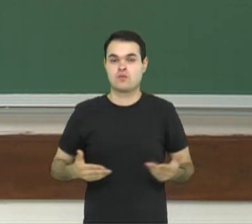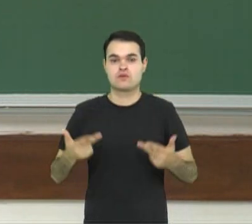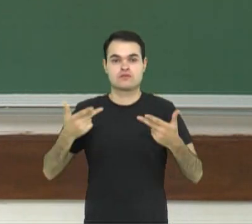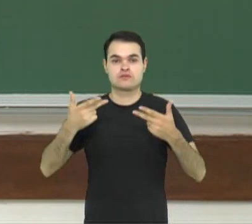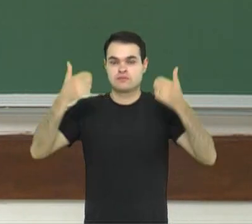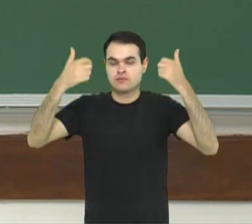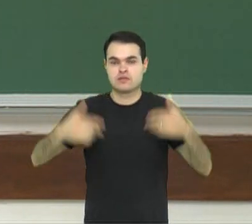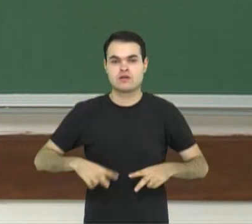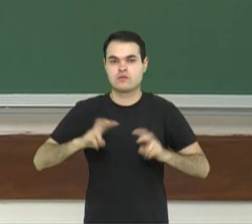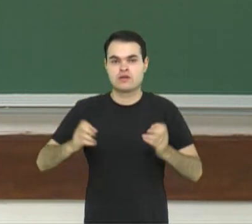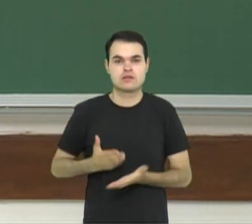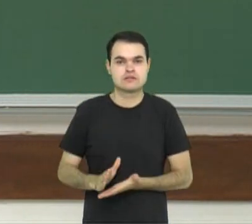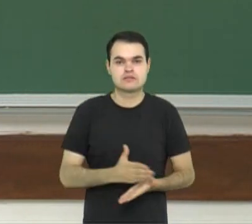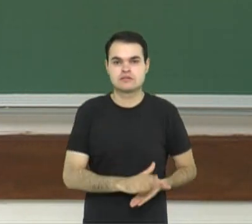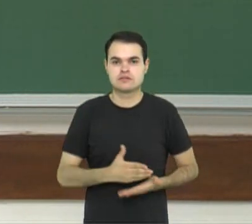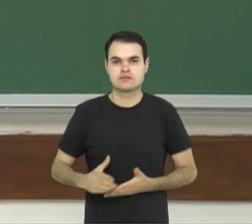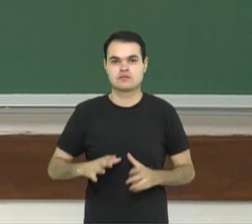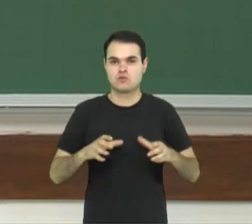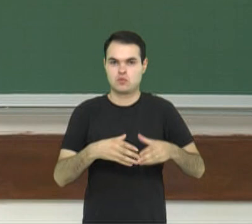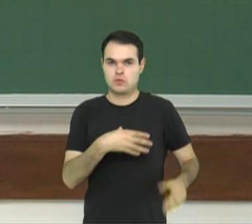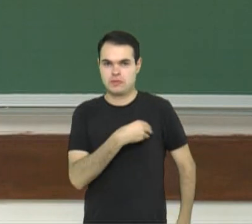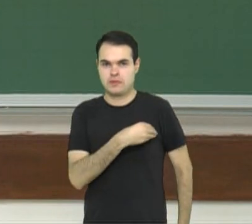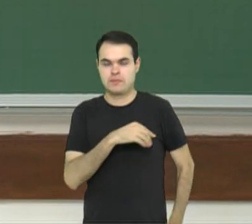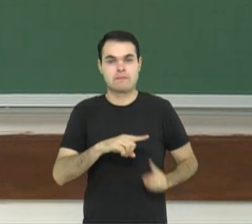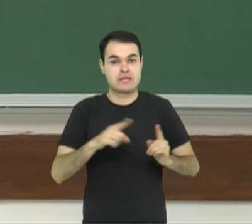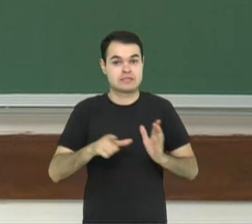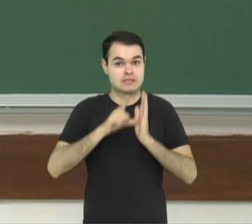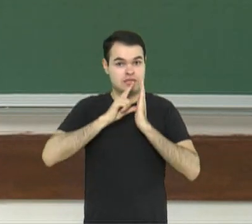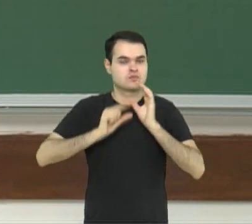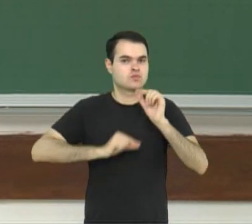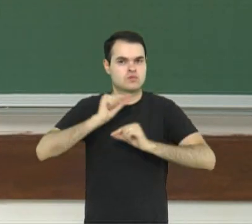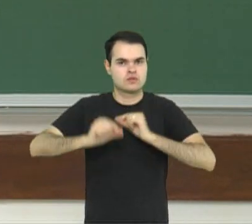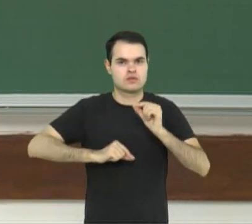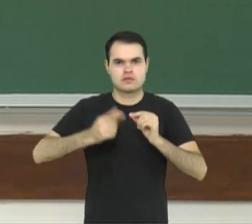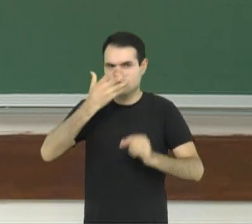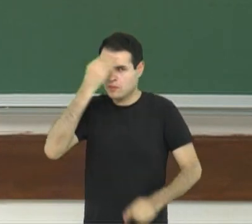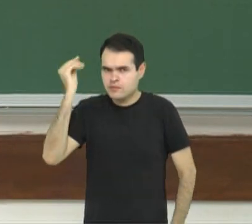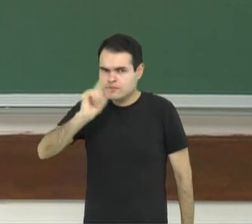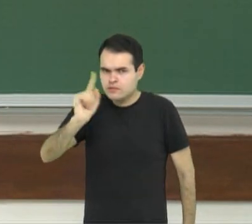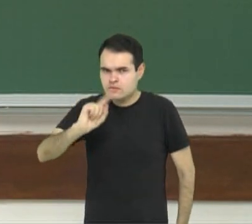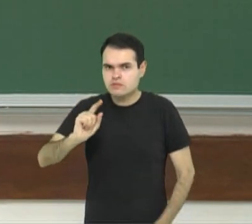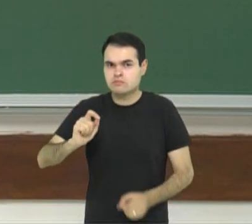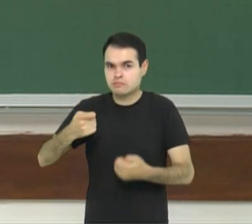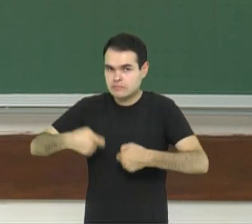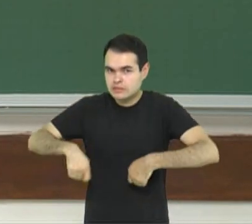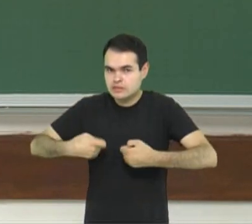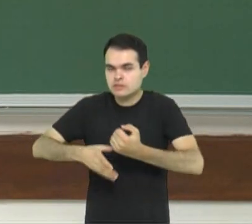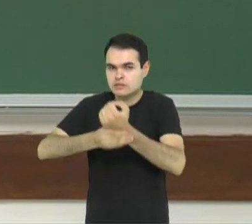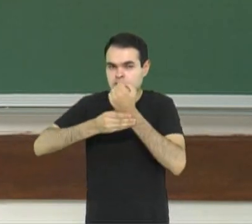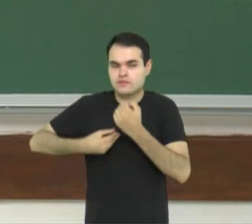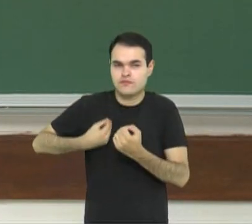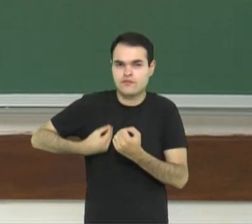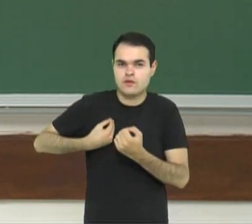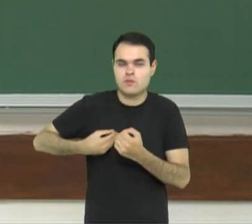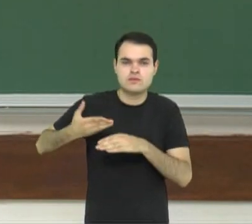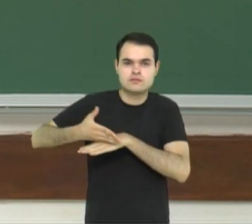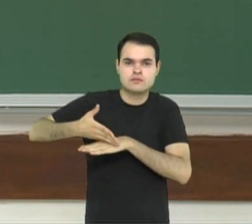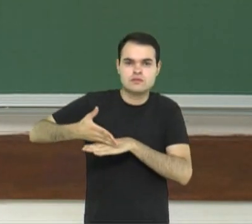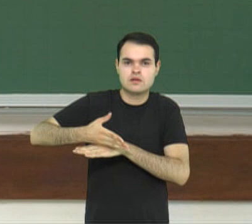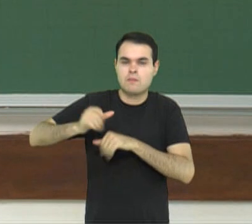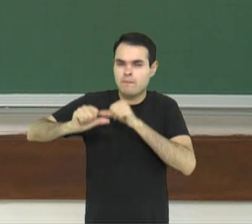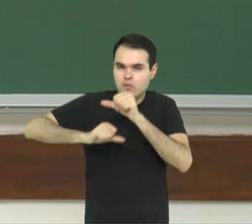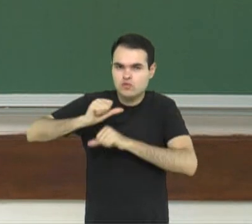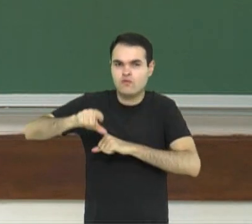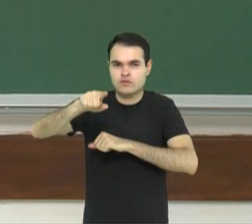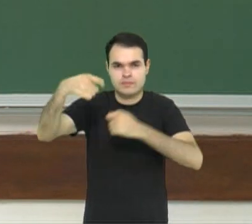sobre excreção em mamíferos. Mas antes de começar a nossa aula, não esqueça de fazer o seu registro de frequência no Classroom. Ele mudou,